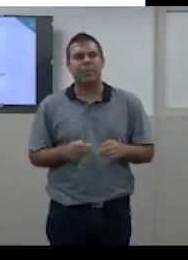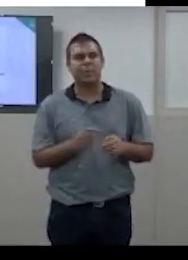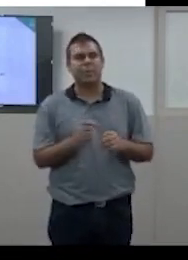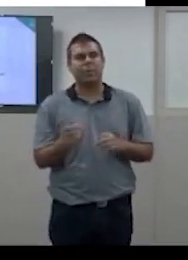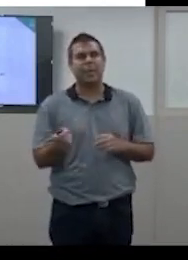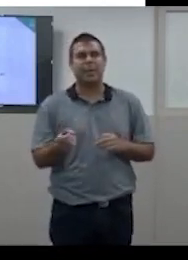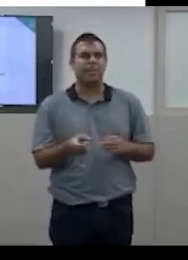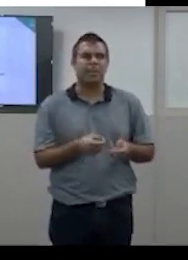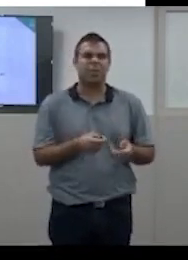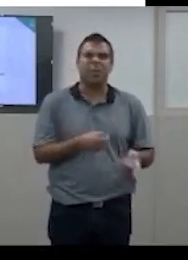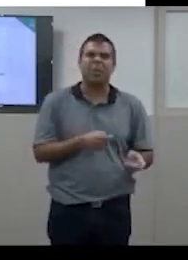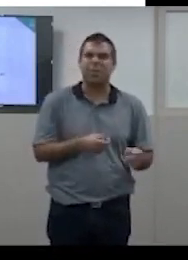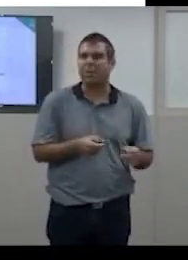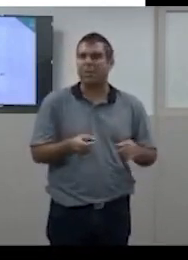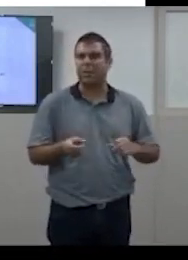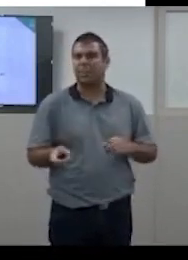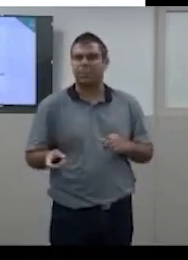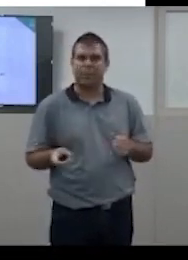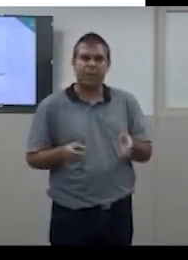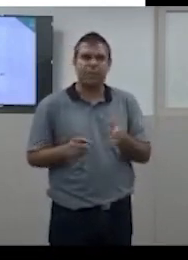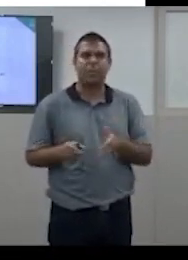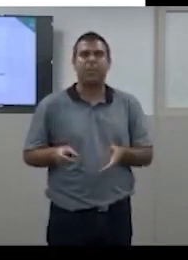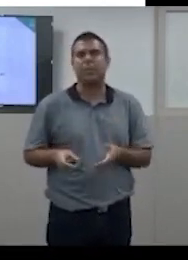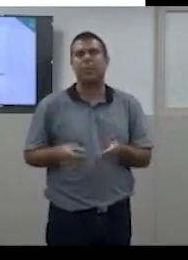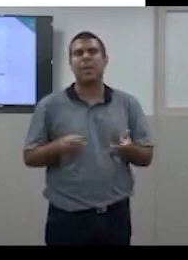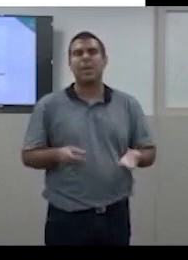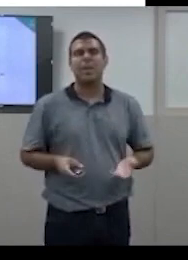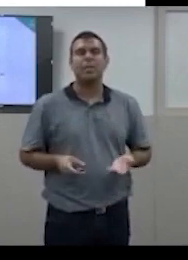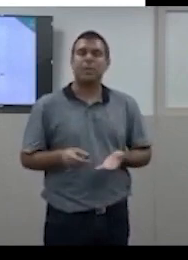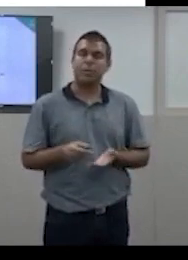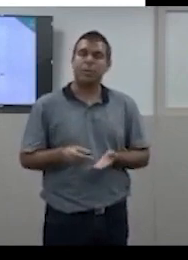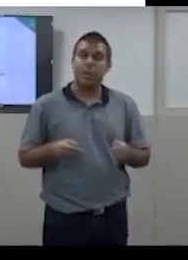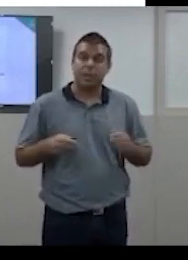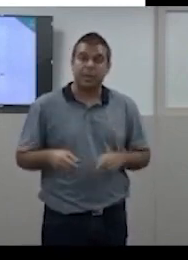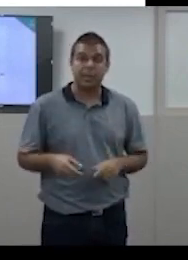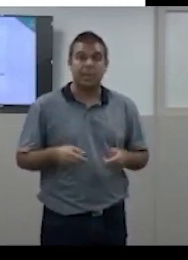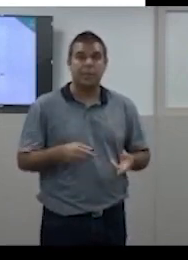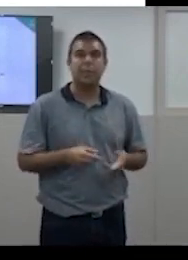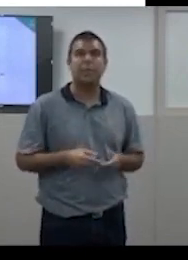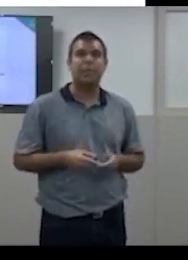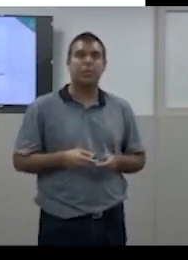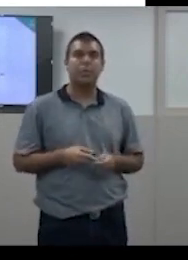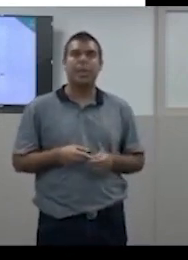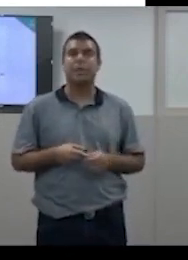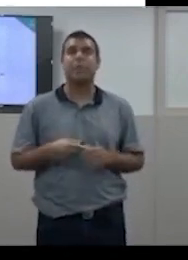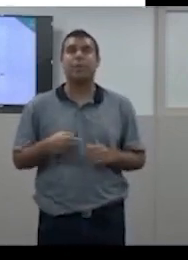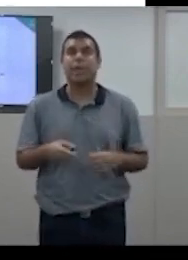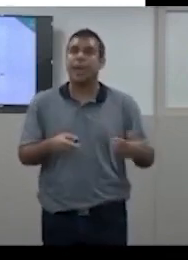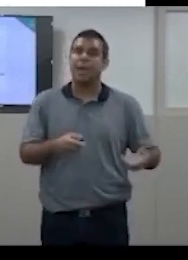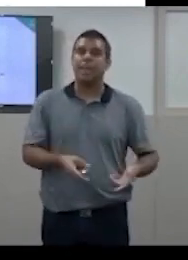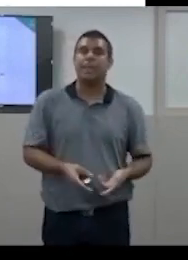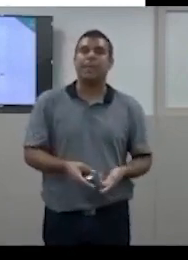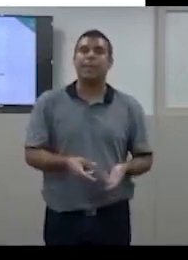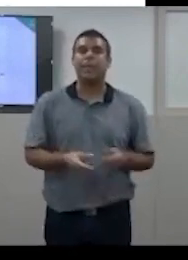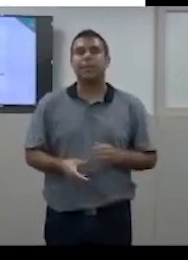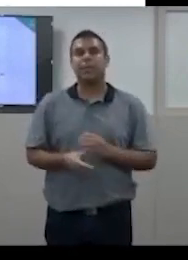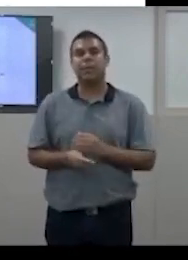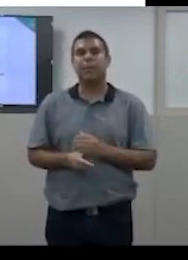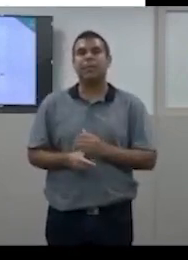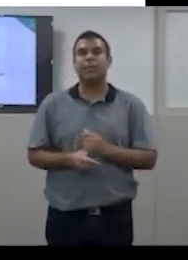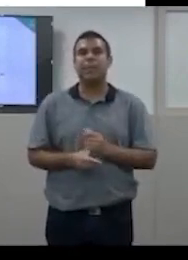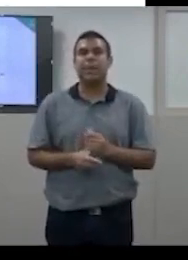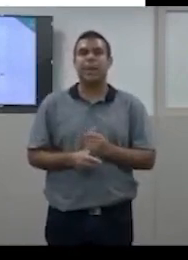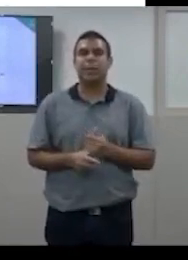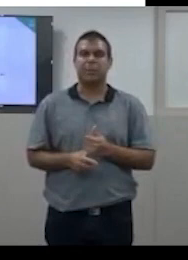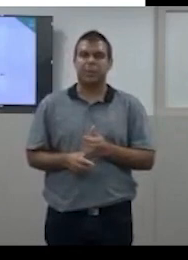você consegue ver a temperatura, sei lá, está menos 2, está menos 3,6, alguma coisa assim, e não está congelado. Está extremamente frio, mas não está congelado. Por quê? Porque você tem